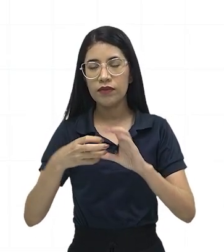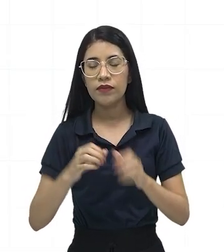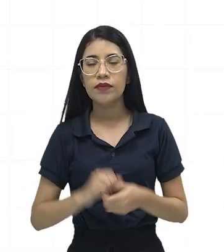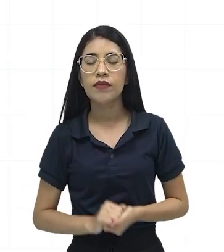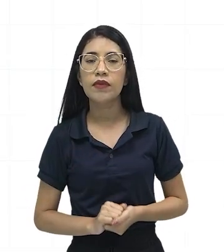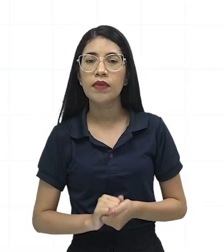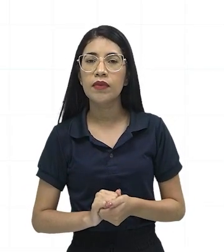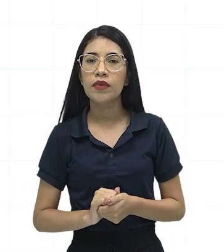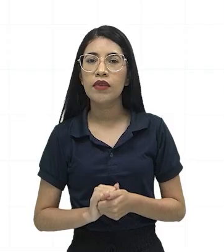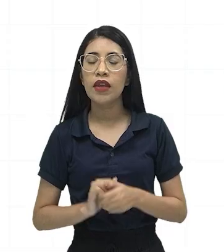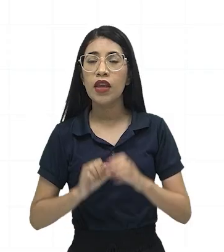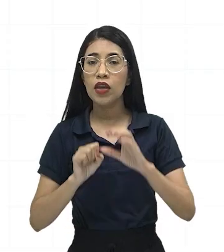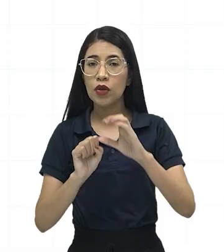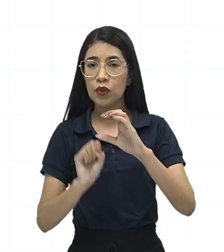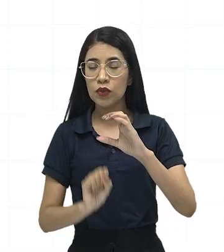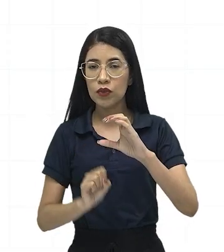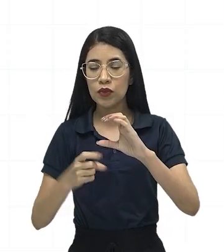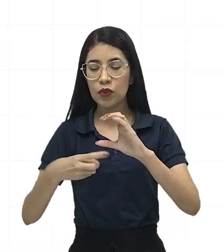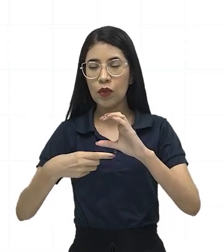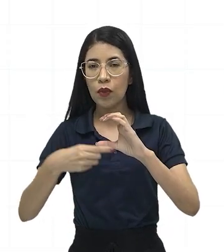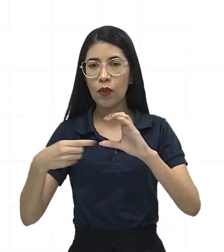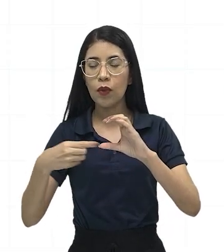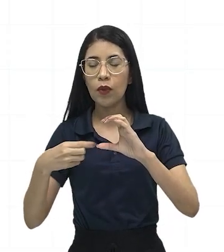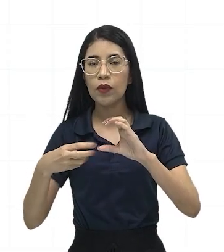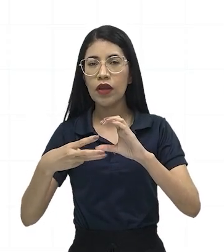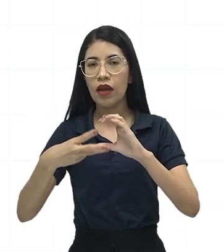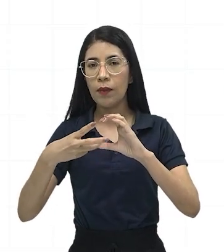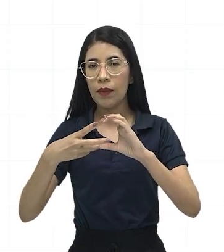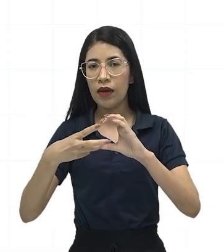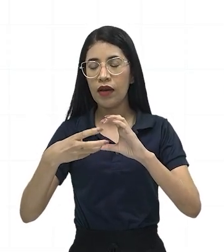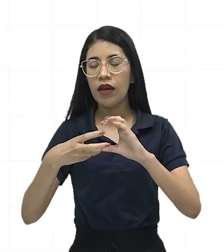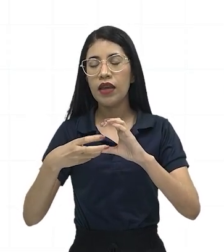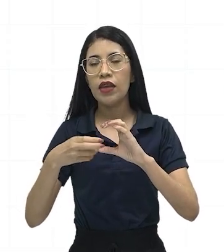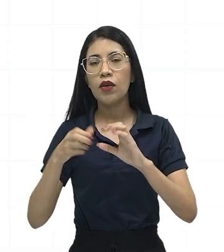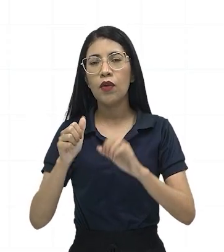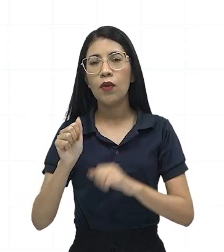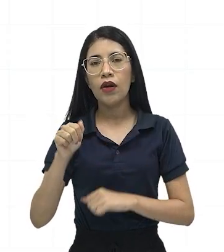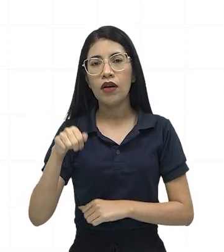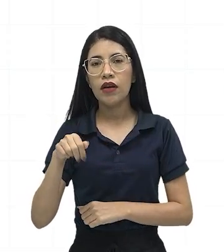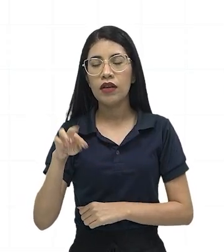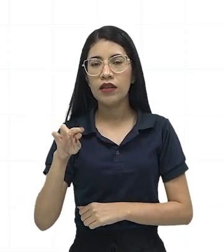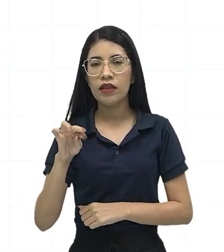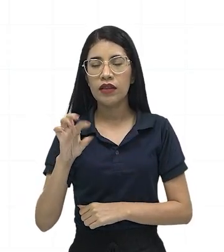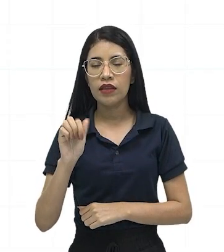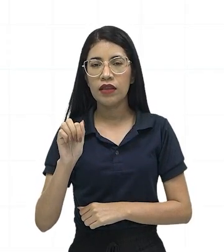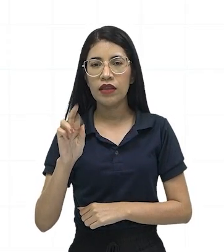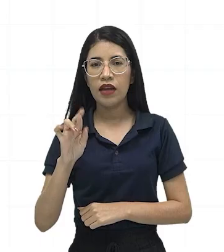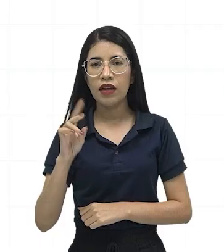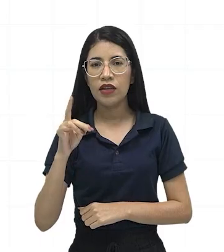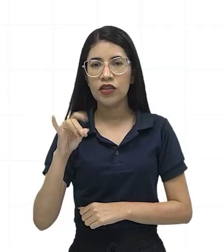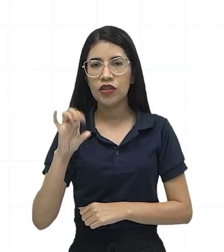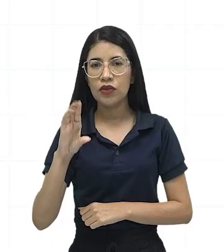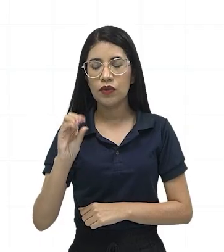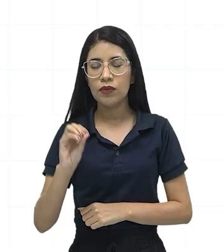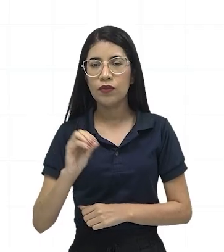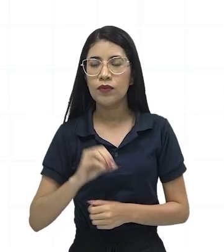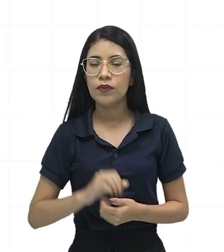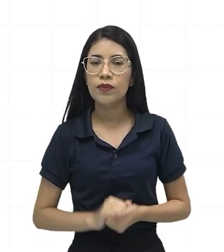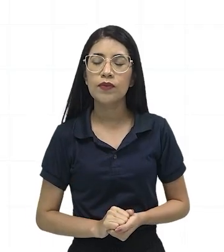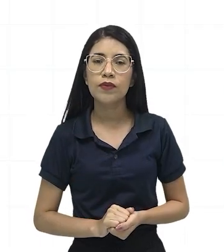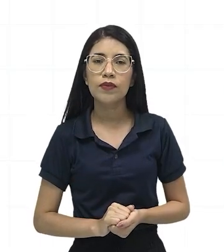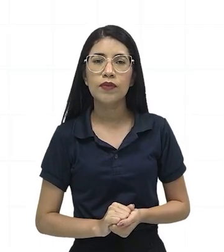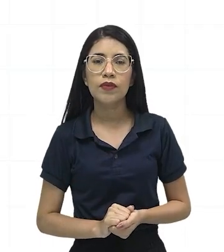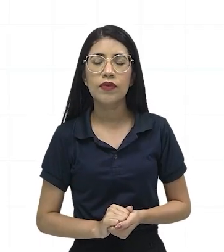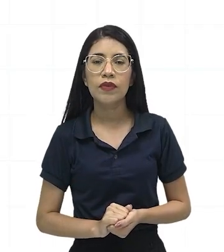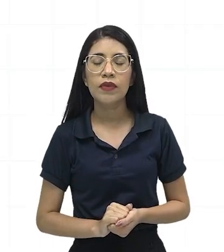a zona temperada sul está entre o trópico de Capricórnio e o círculo polar antártico. E